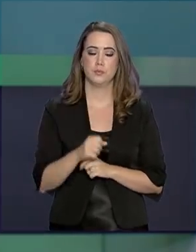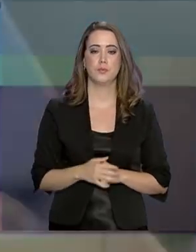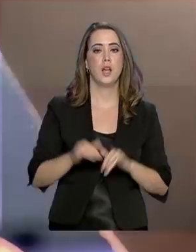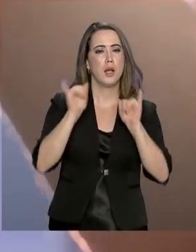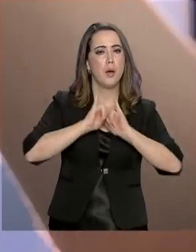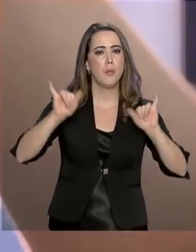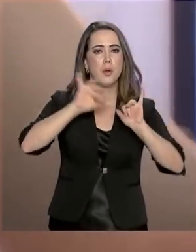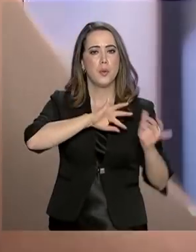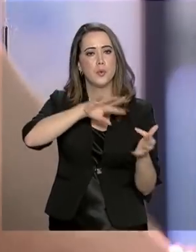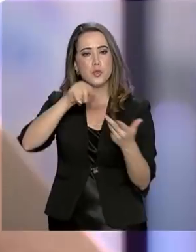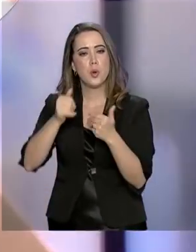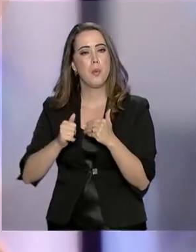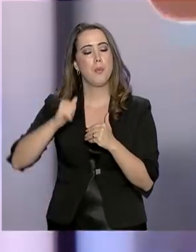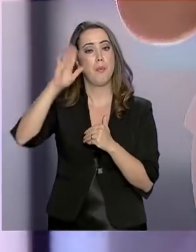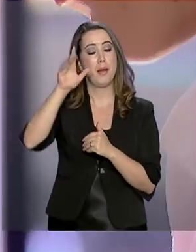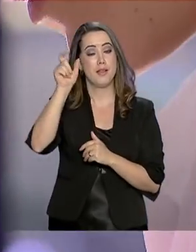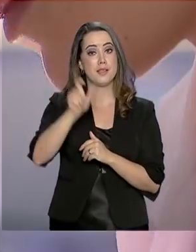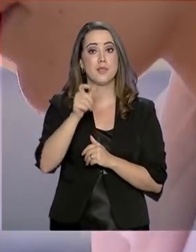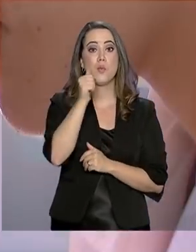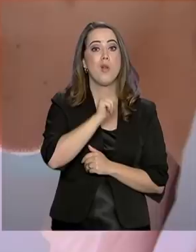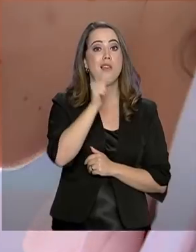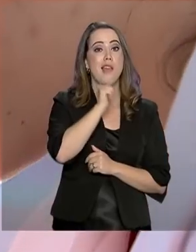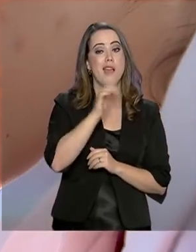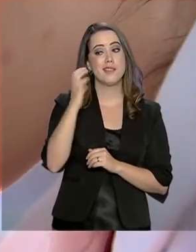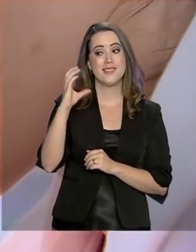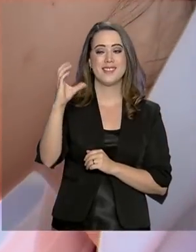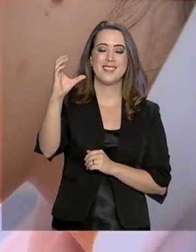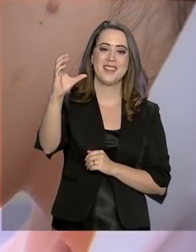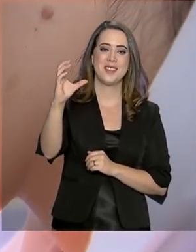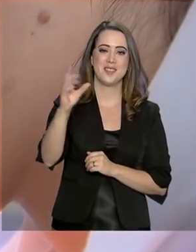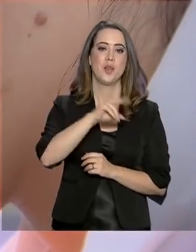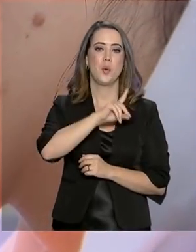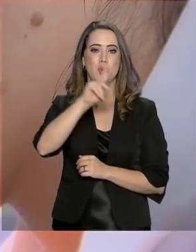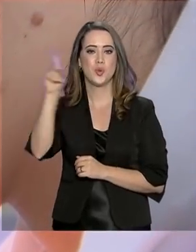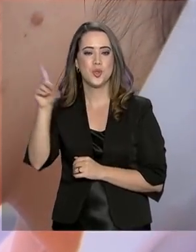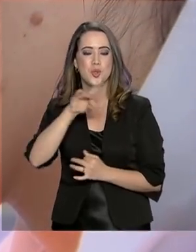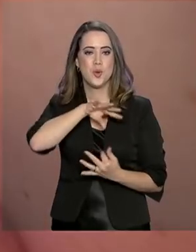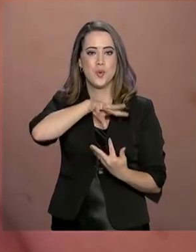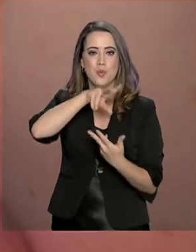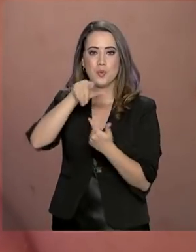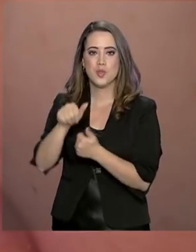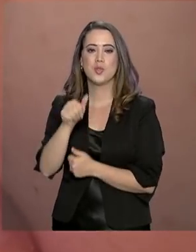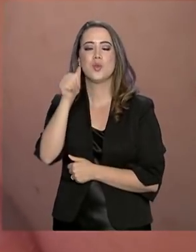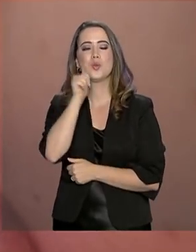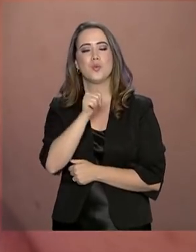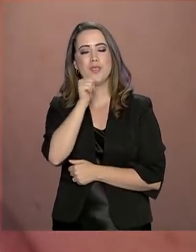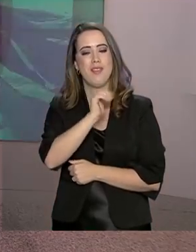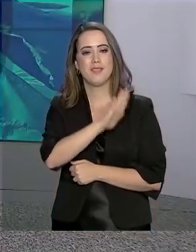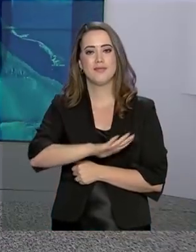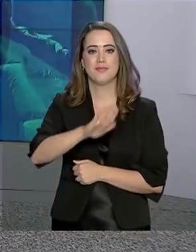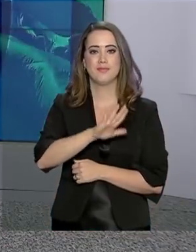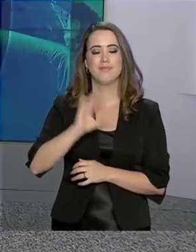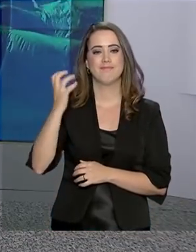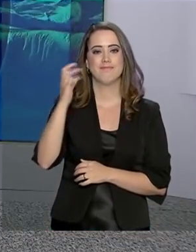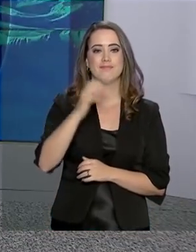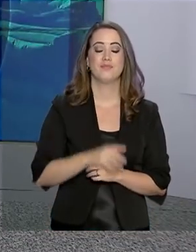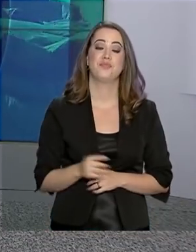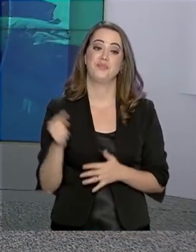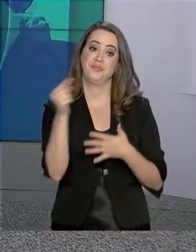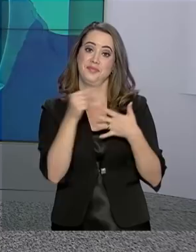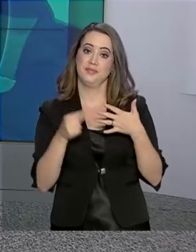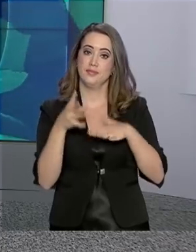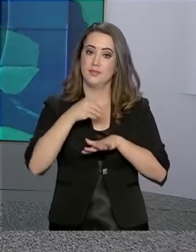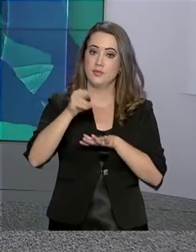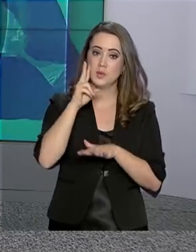participação feminina no campo científico é o dia internacional de mulheres e meninas na ciência essas e